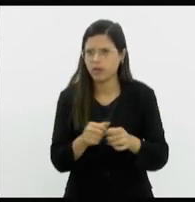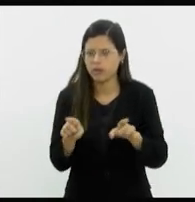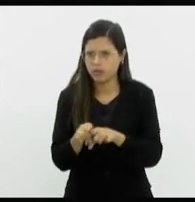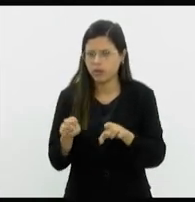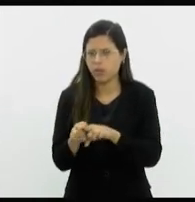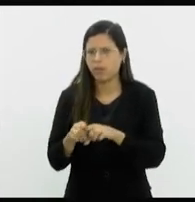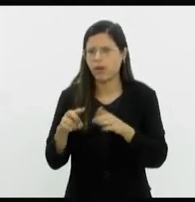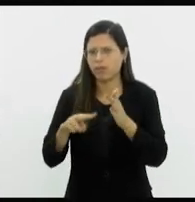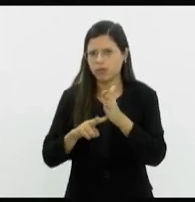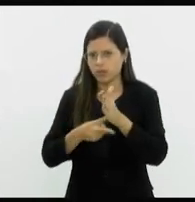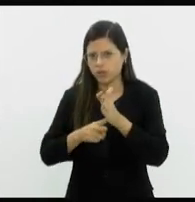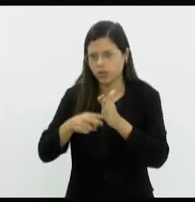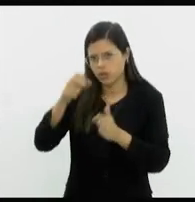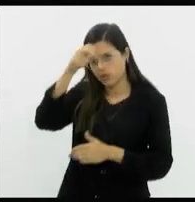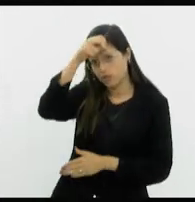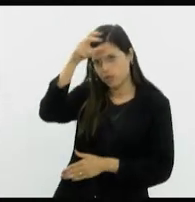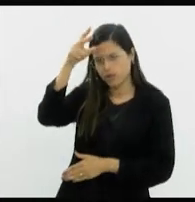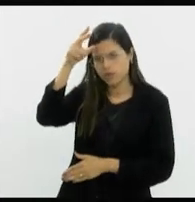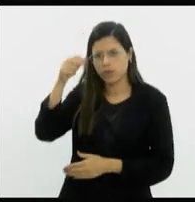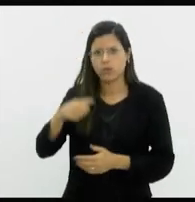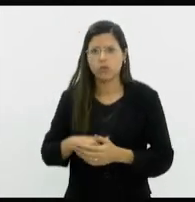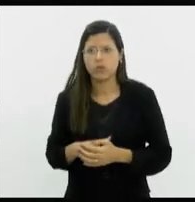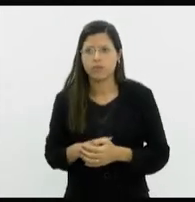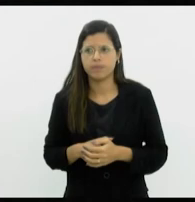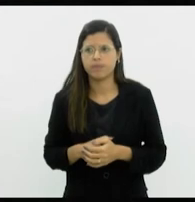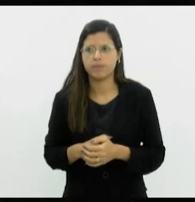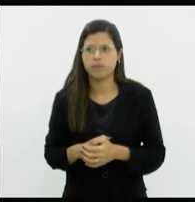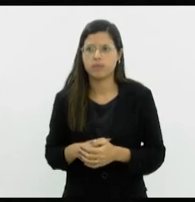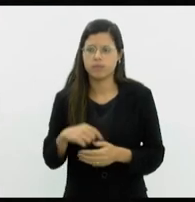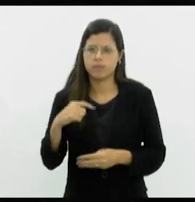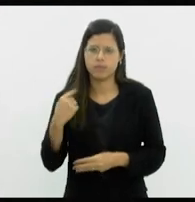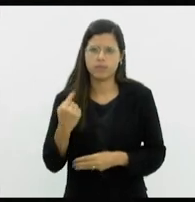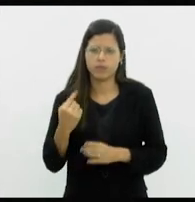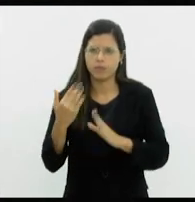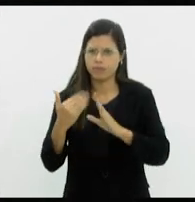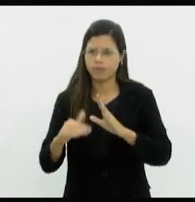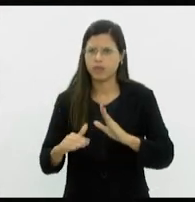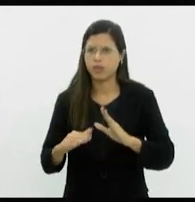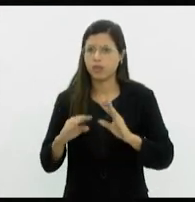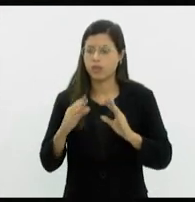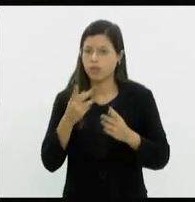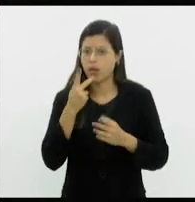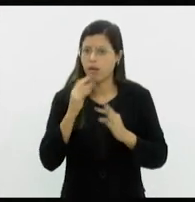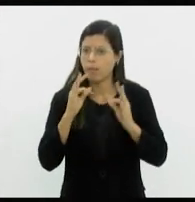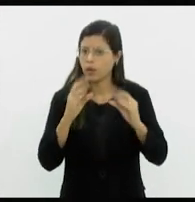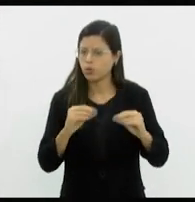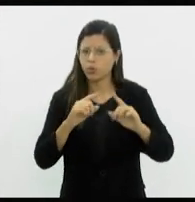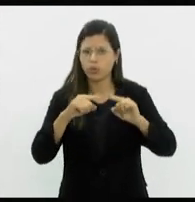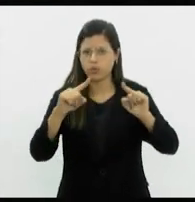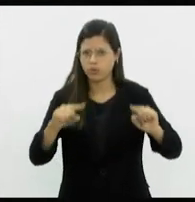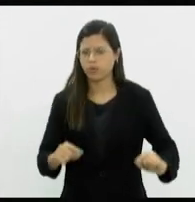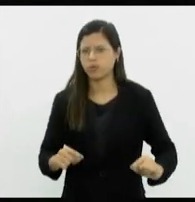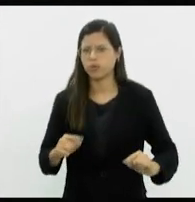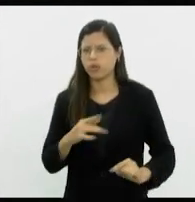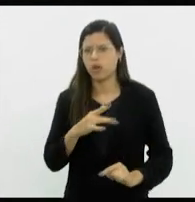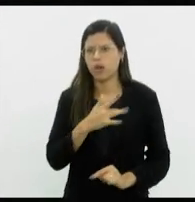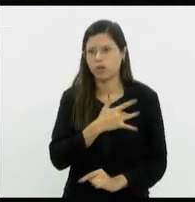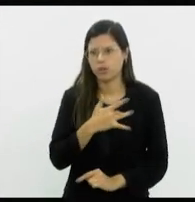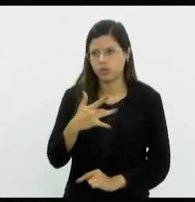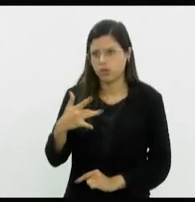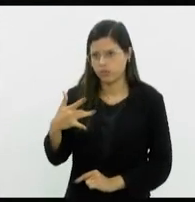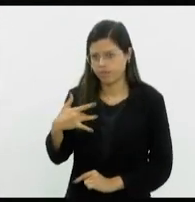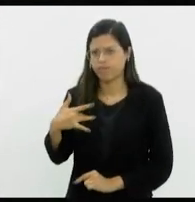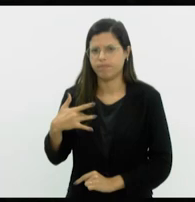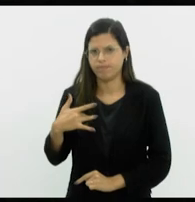dos ACS que lá tem, e vamos estar encaminhando. E quero dizer para todos os ACS, né, agentes comunitários de saúde,